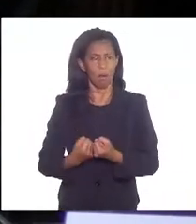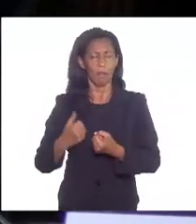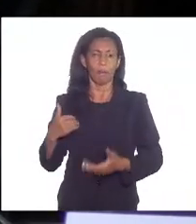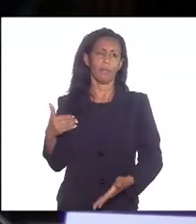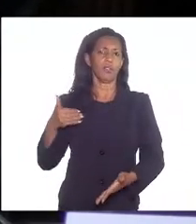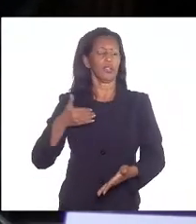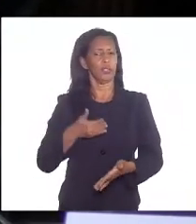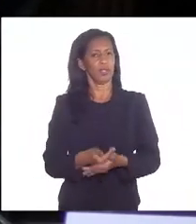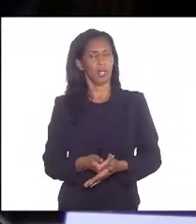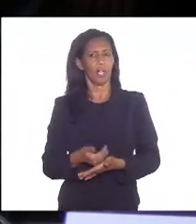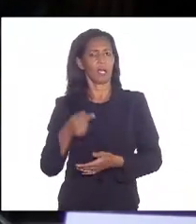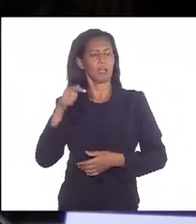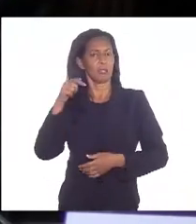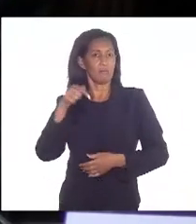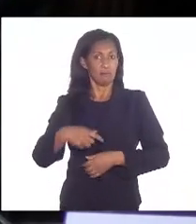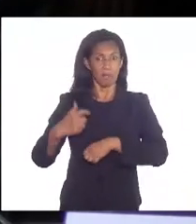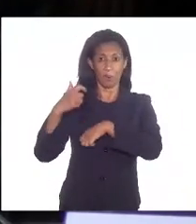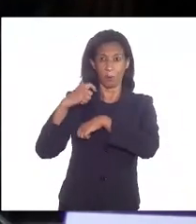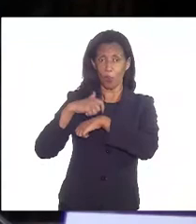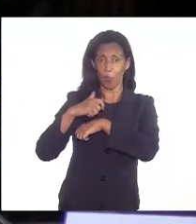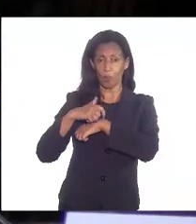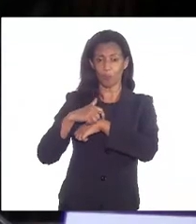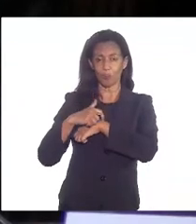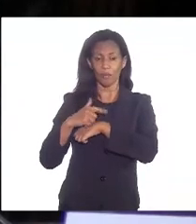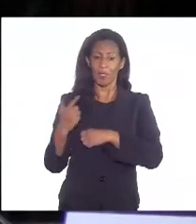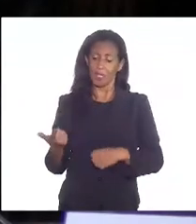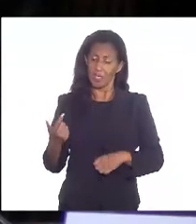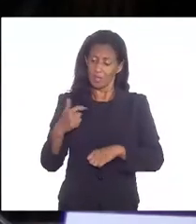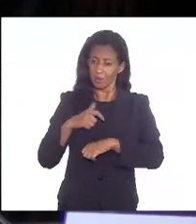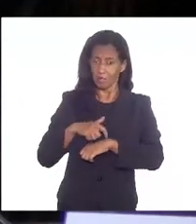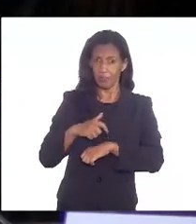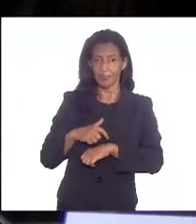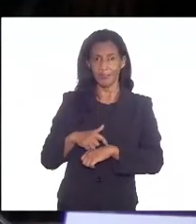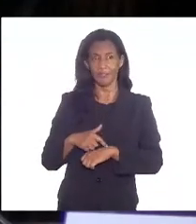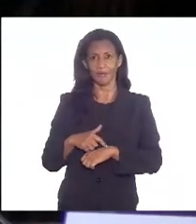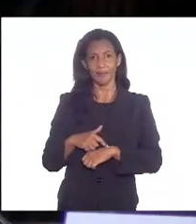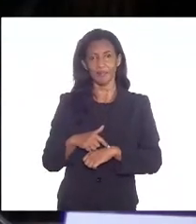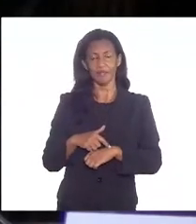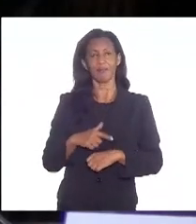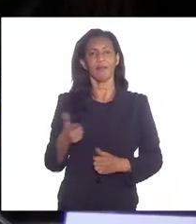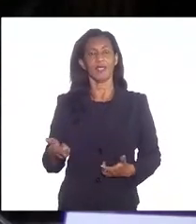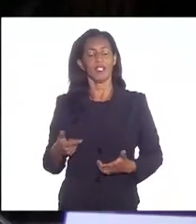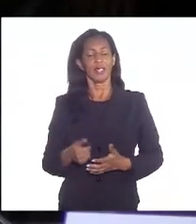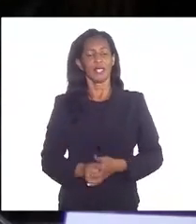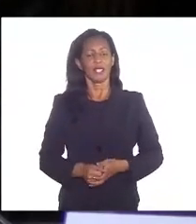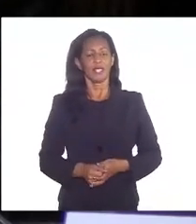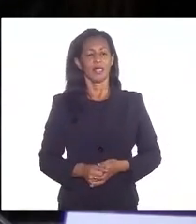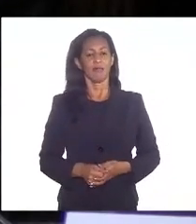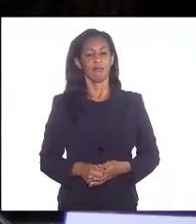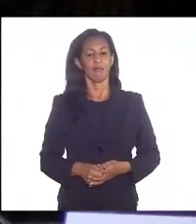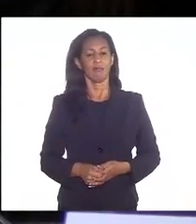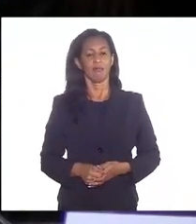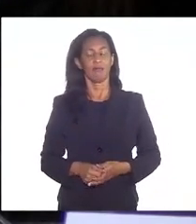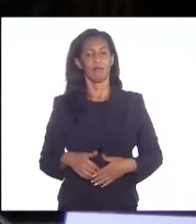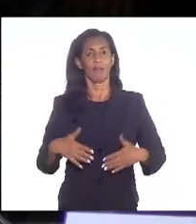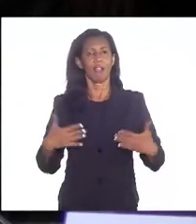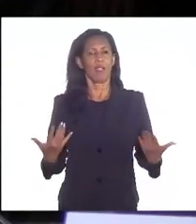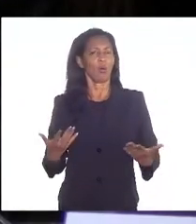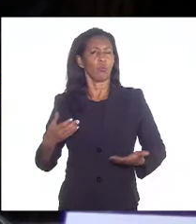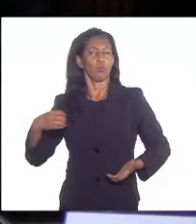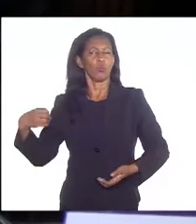chegasse a esse momento. E esse momento, na realidade, ele é um